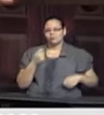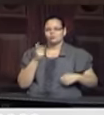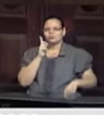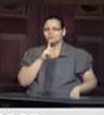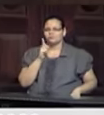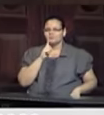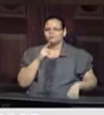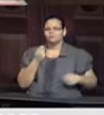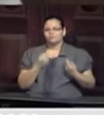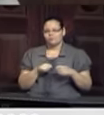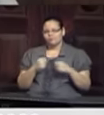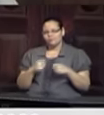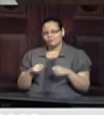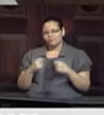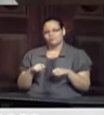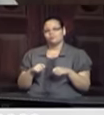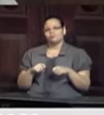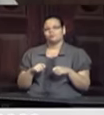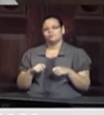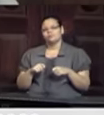procedimentos fossem também